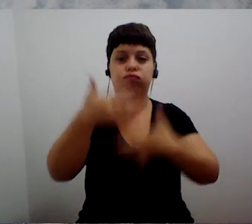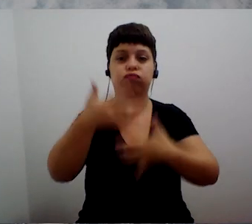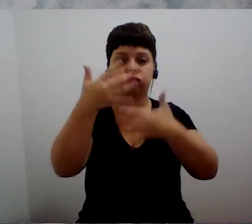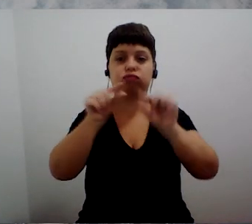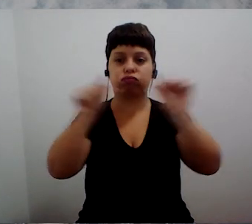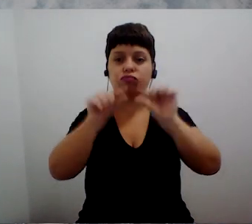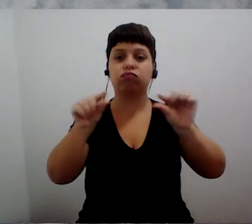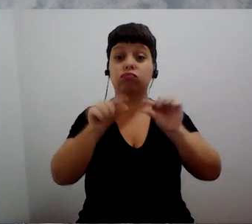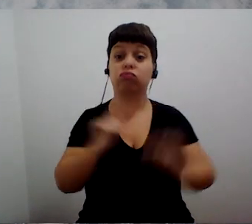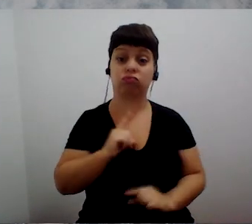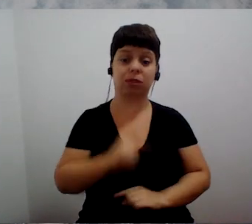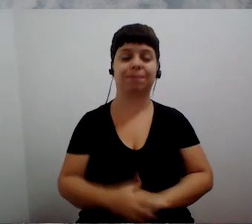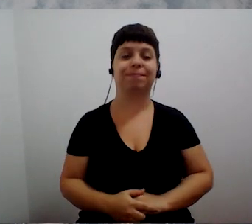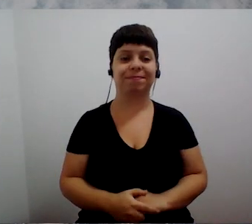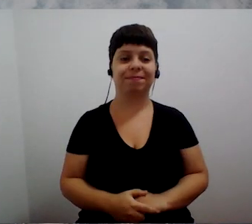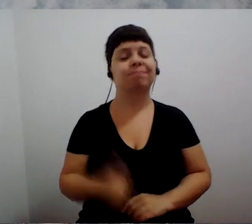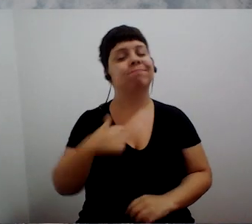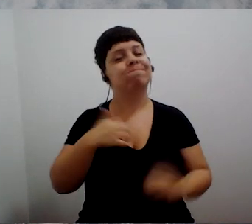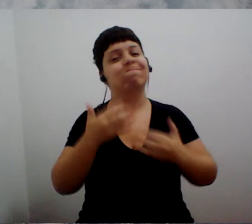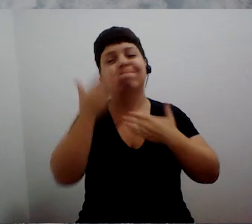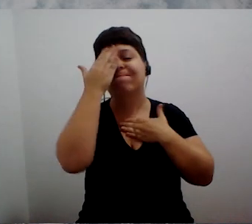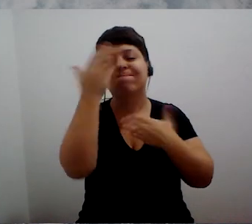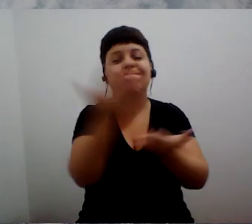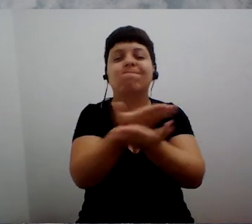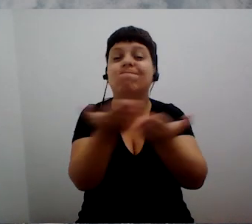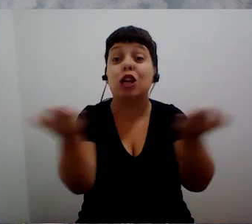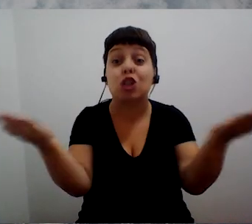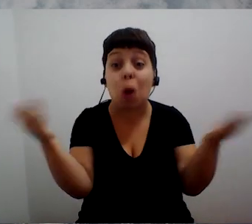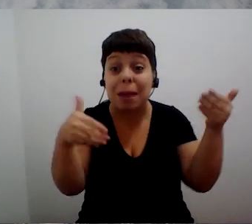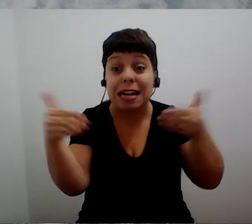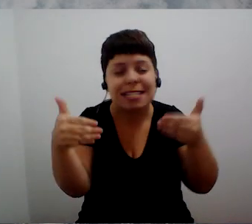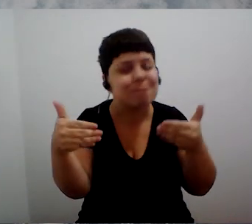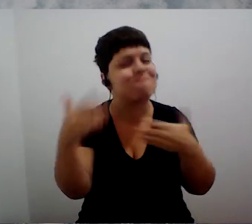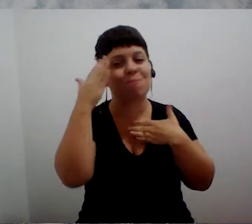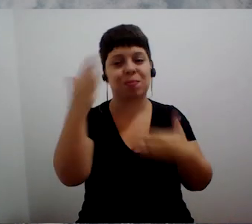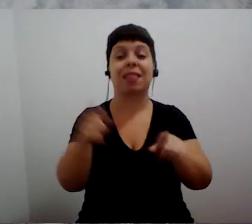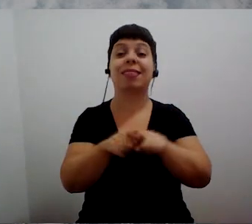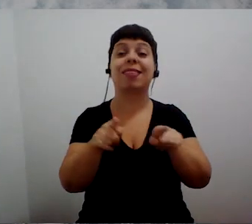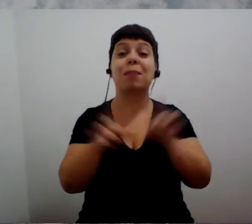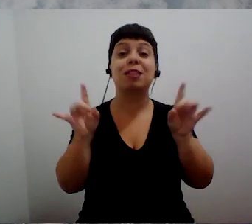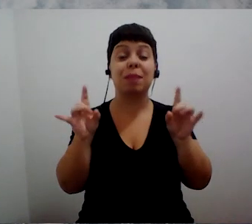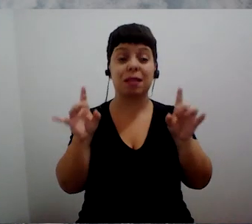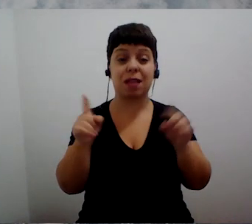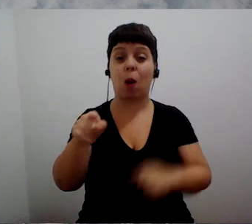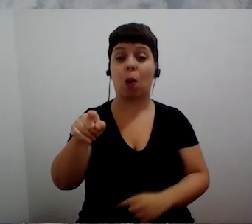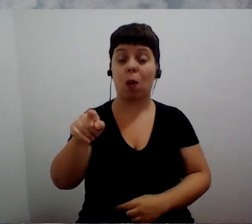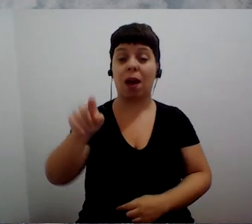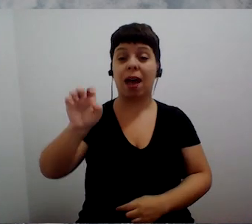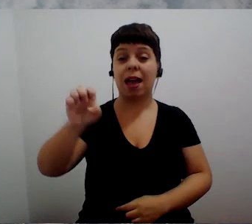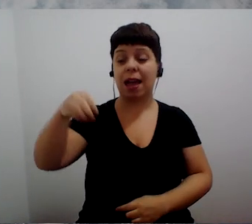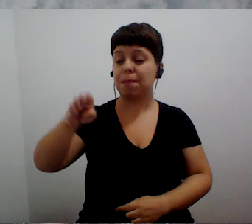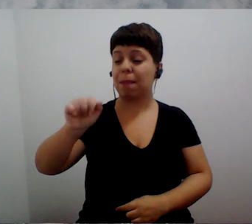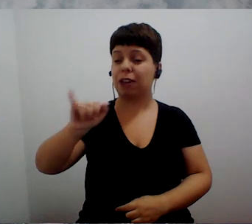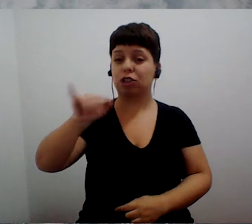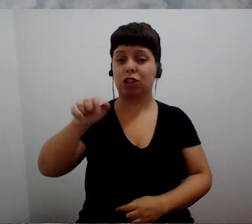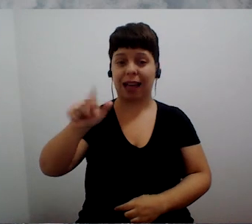desse episódio. Eu queria agradecer enormemente a todos. Também gostaria de fazer menção especial à Embaixada da Suécia e aos Diálogos